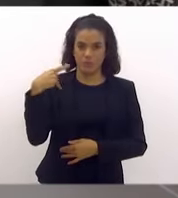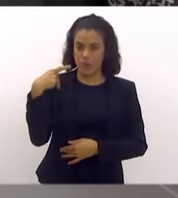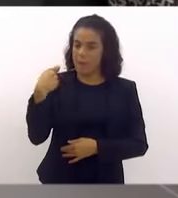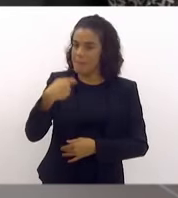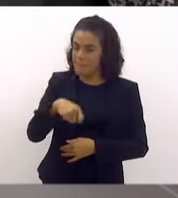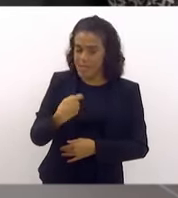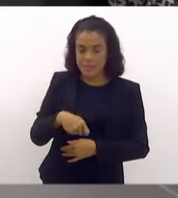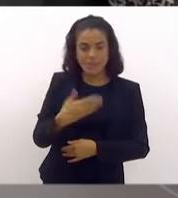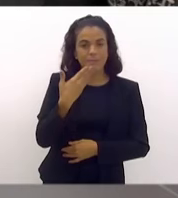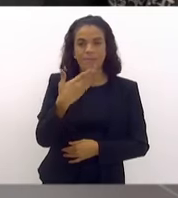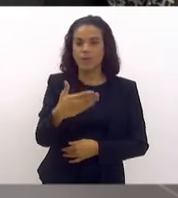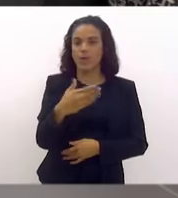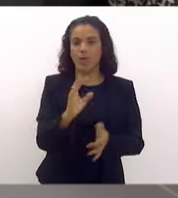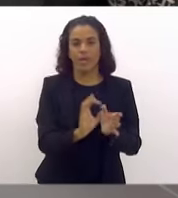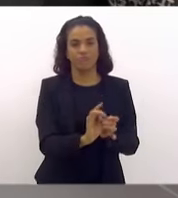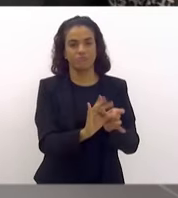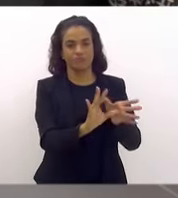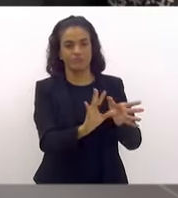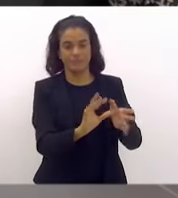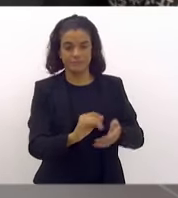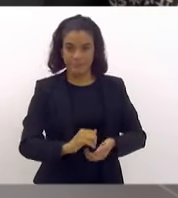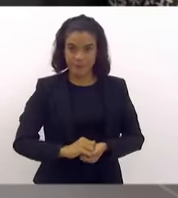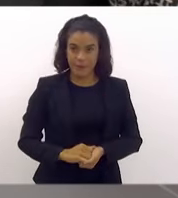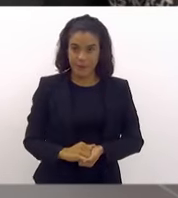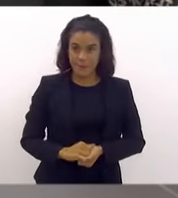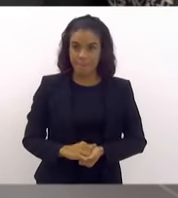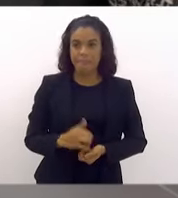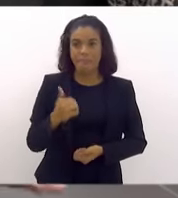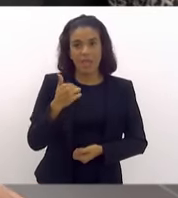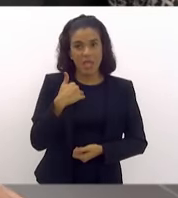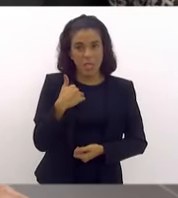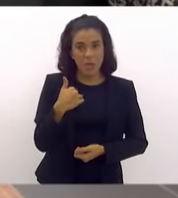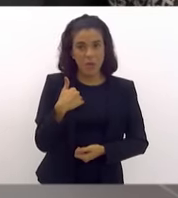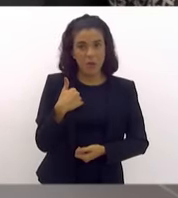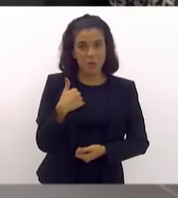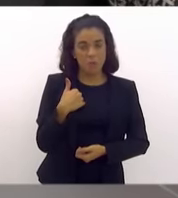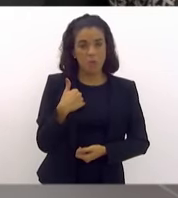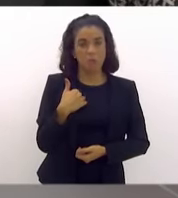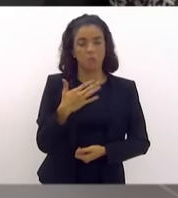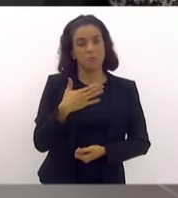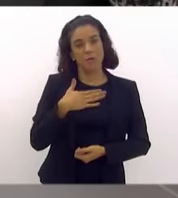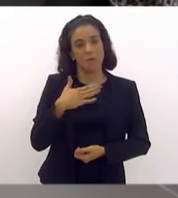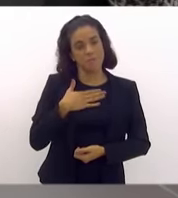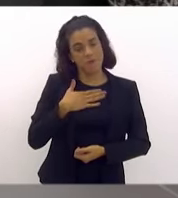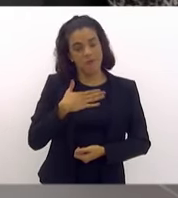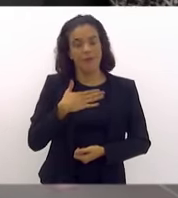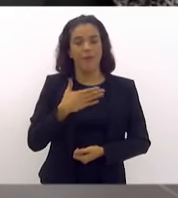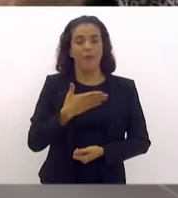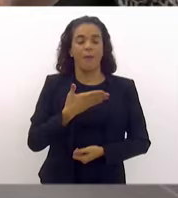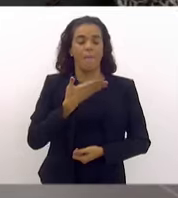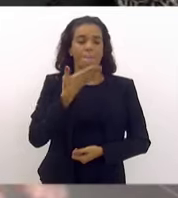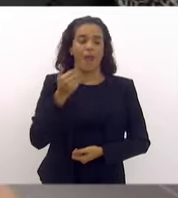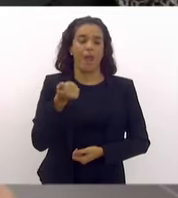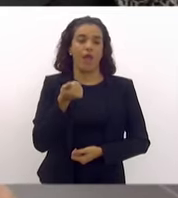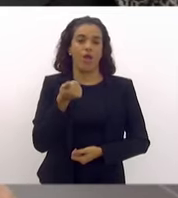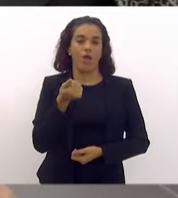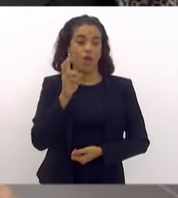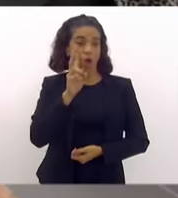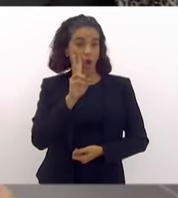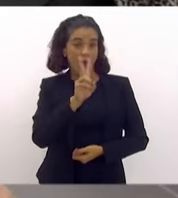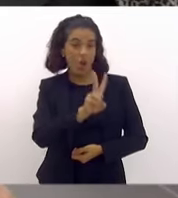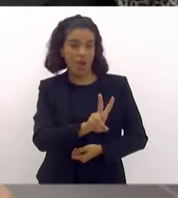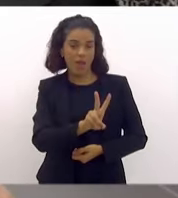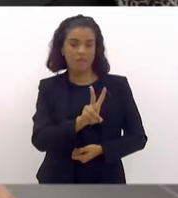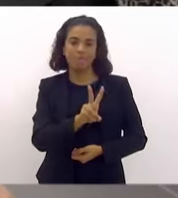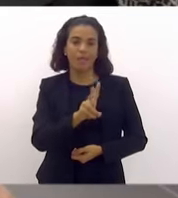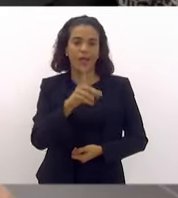absolvição eu adoto um procedimento que para mim é extremamente eh salutar no momento do reconhecimento fotográfico